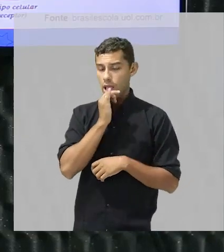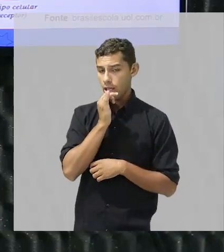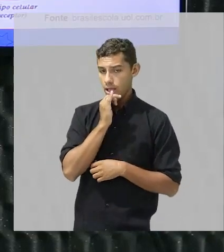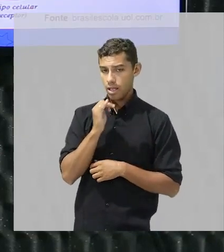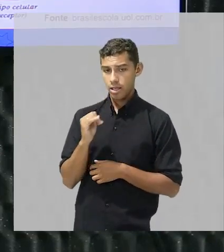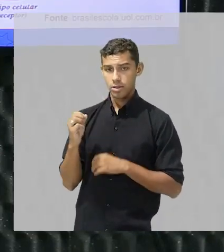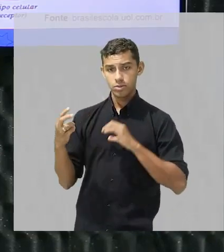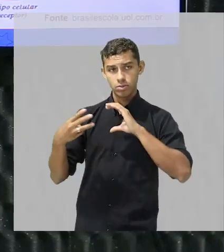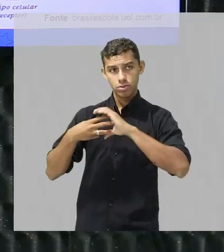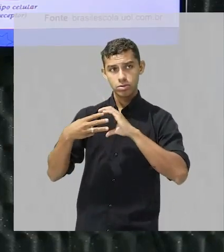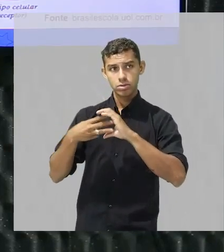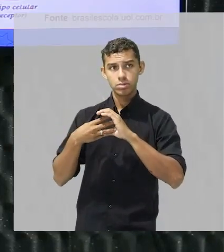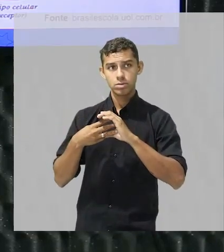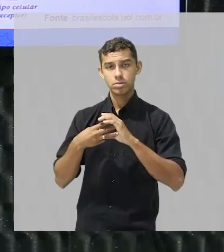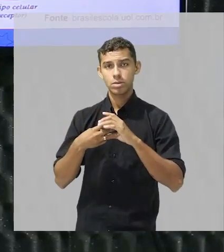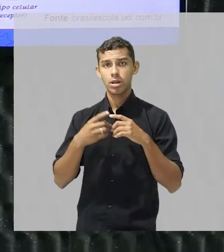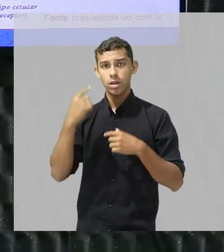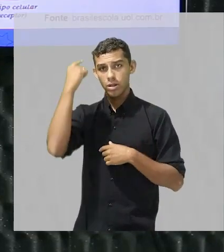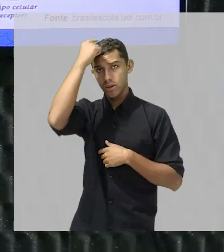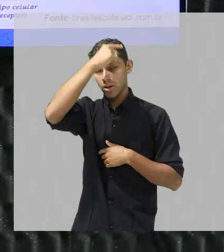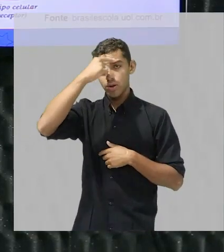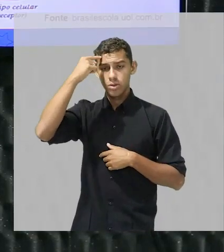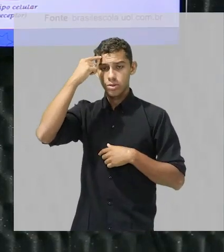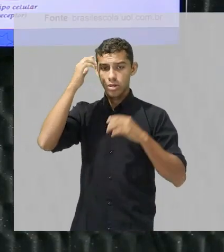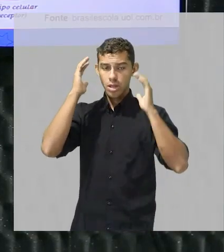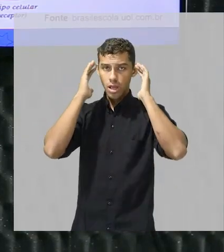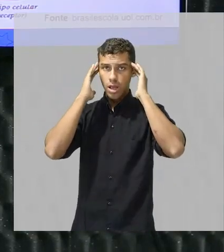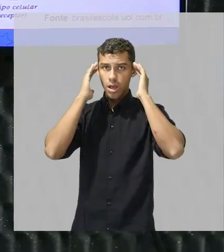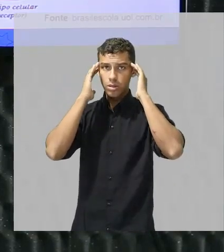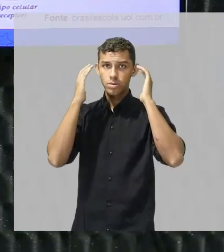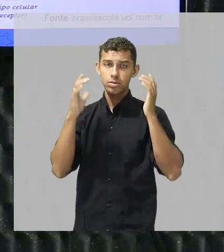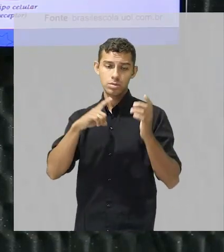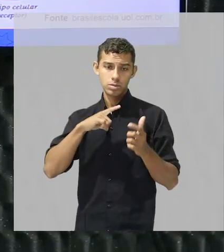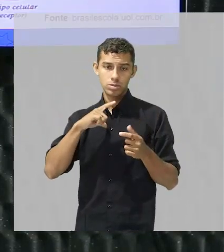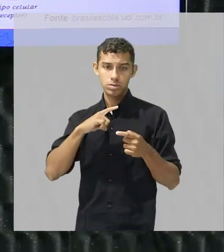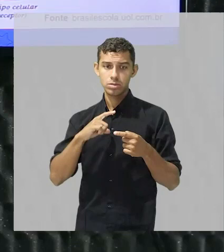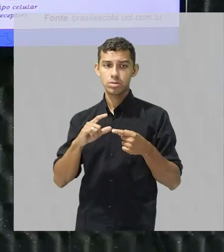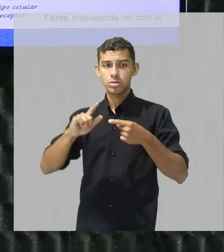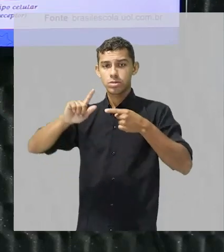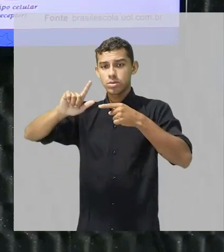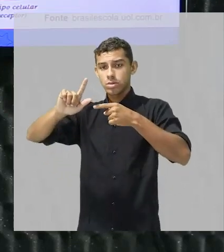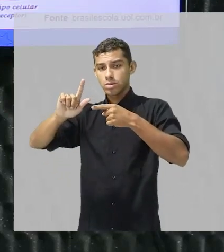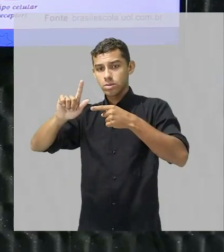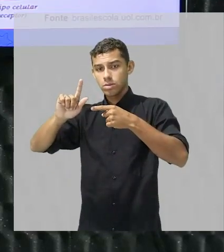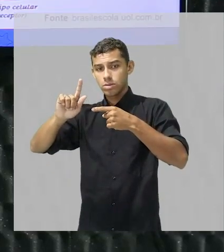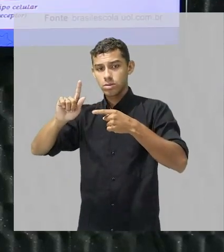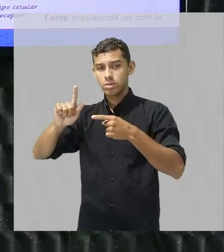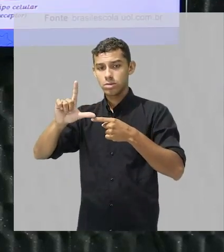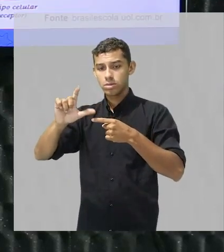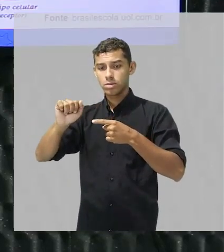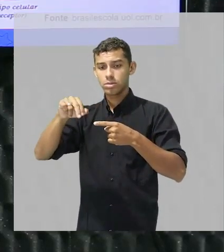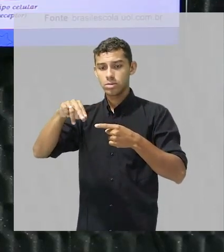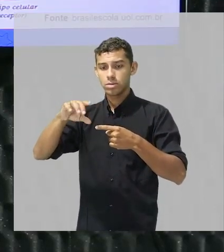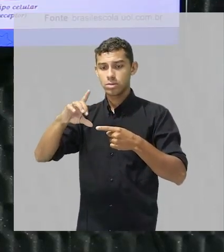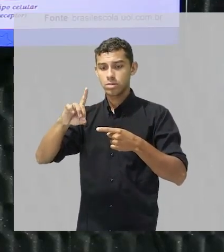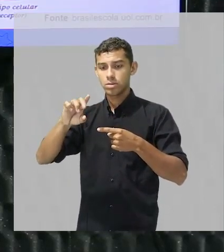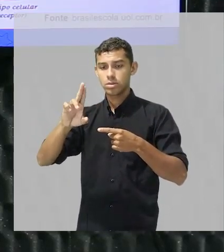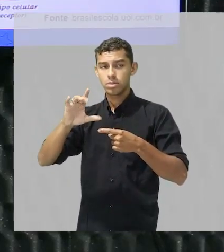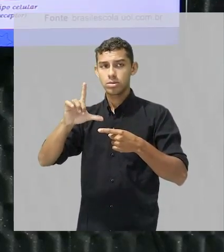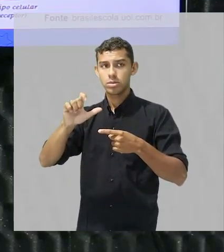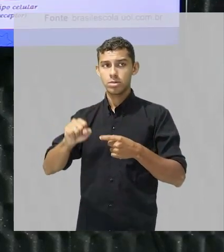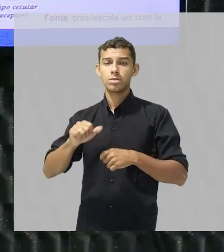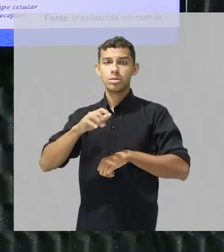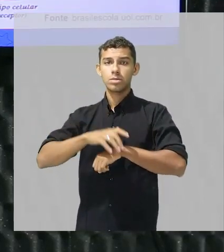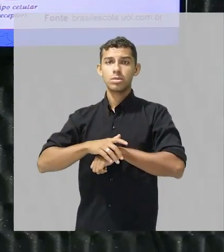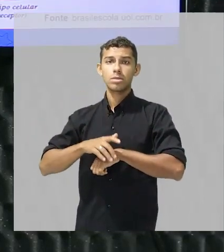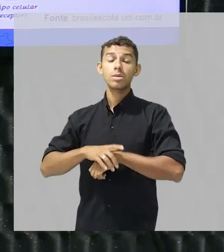está localizada aqui na nossa cabeça, né? Que está numa glândula endócrina, que está aqui na região, na base do nosso